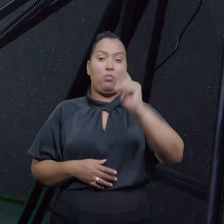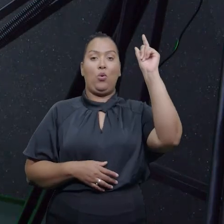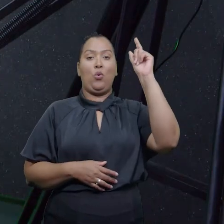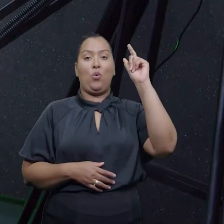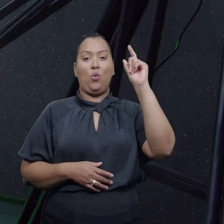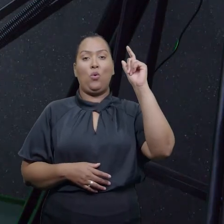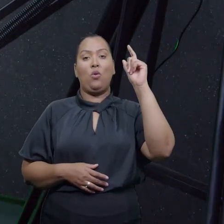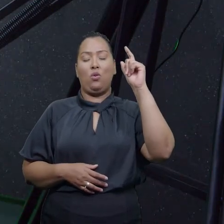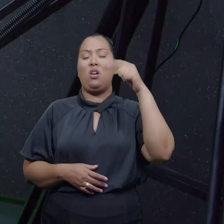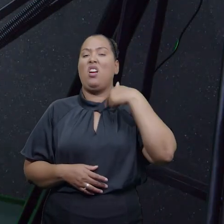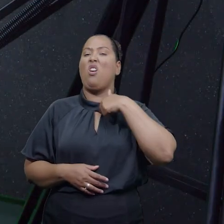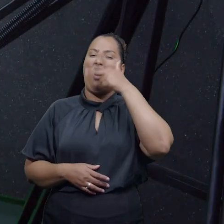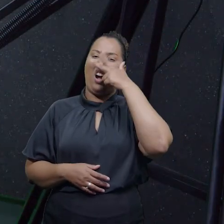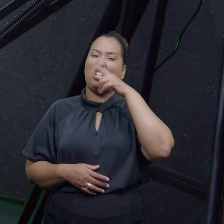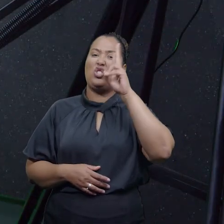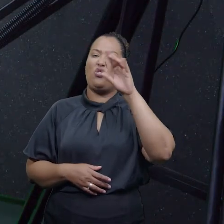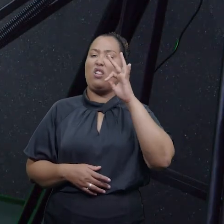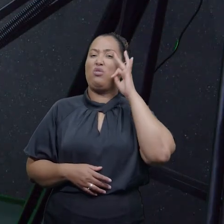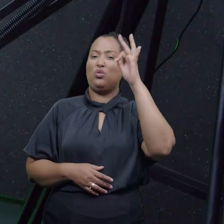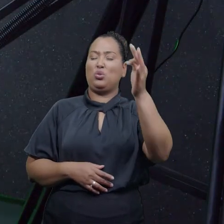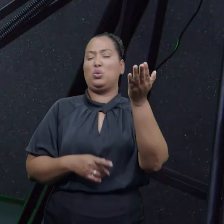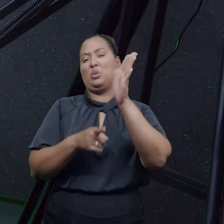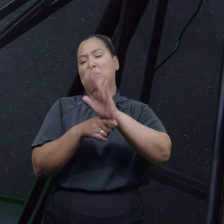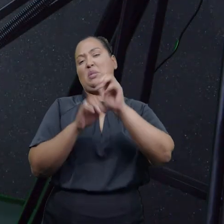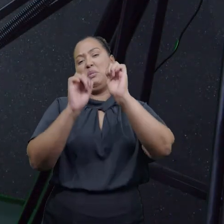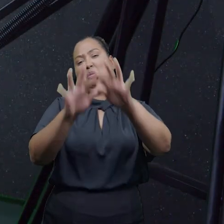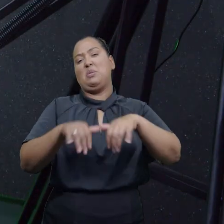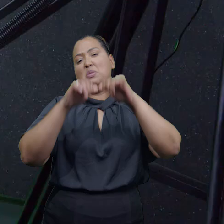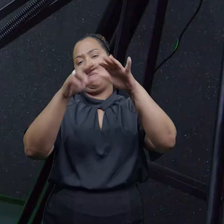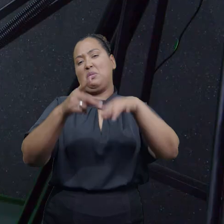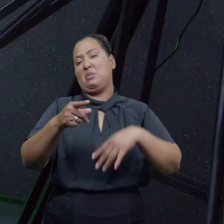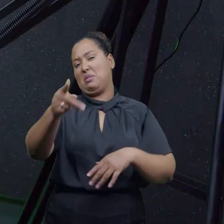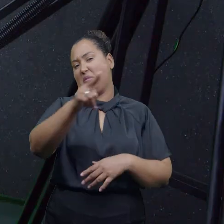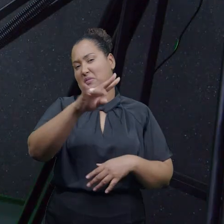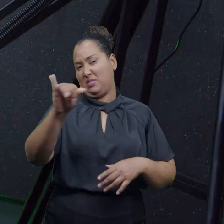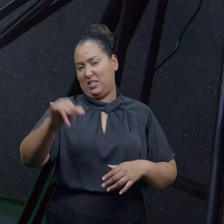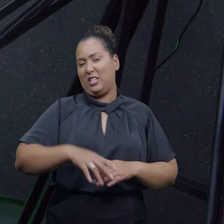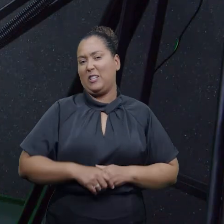acontece. Isso eu quero crer que vai trazer frutos, sim, ao longo do tempo, né?